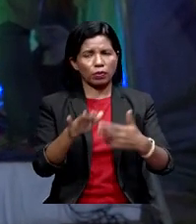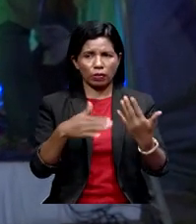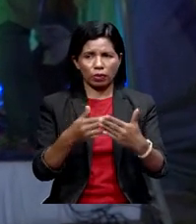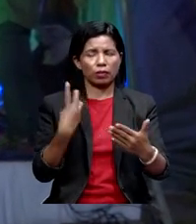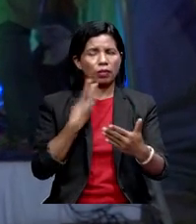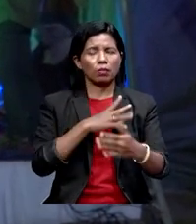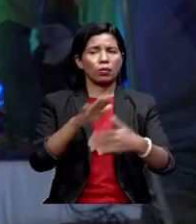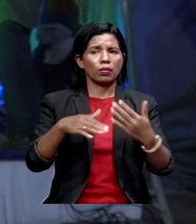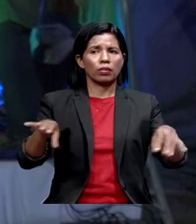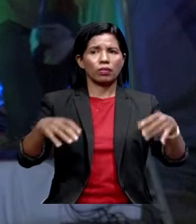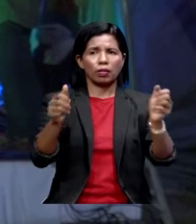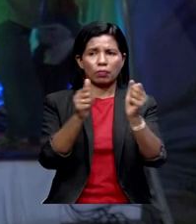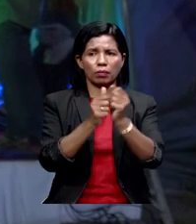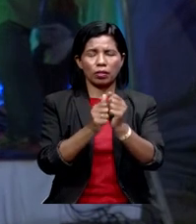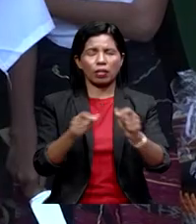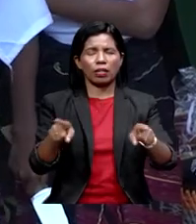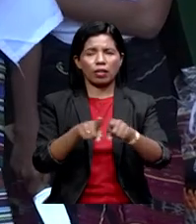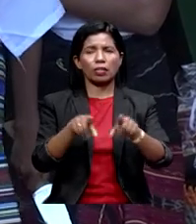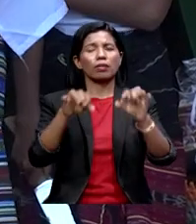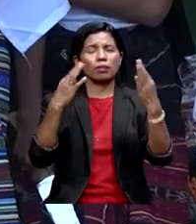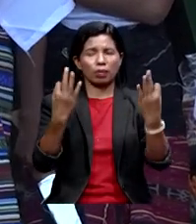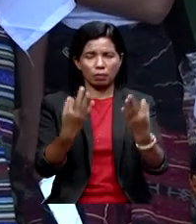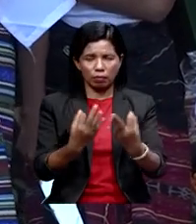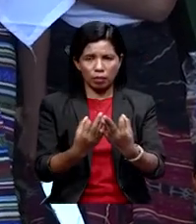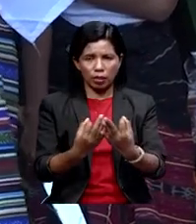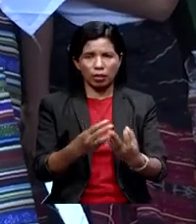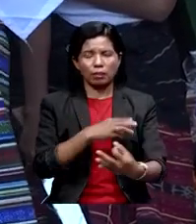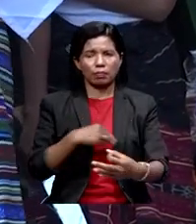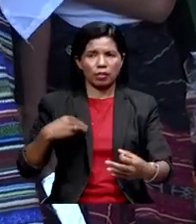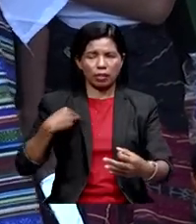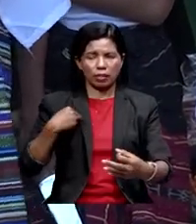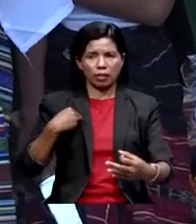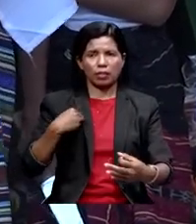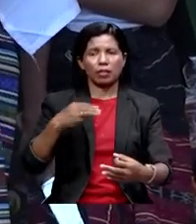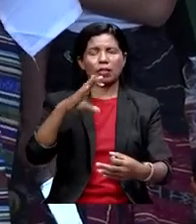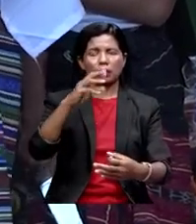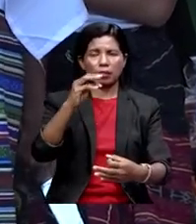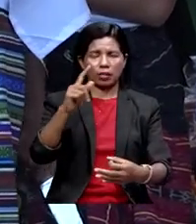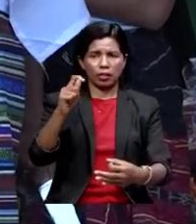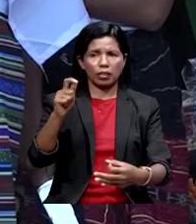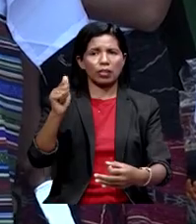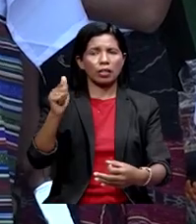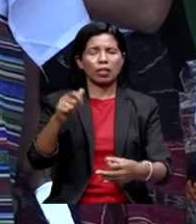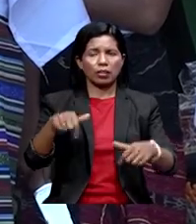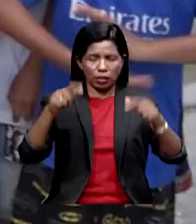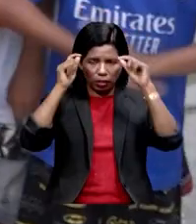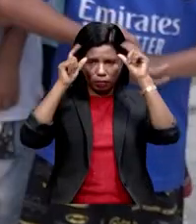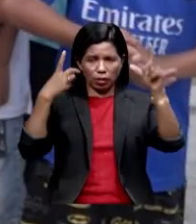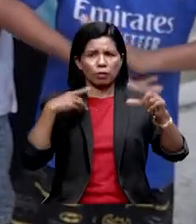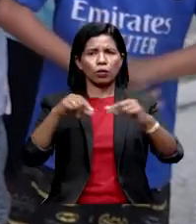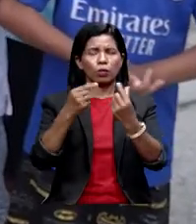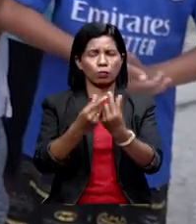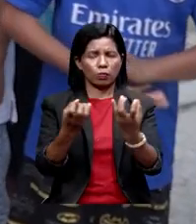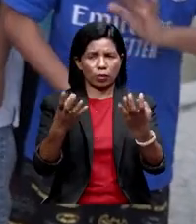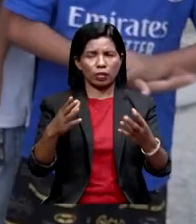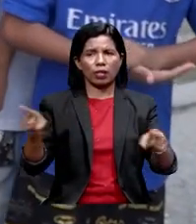colabora hamutuk, hanesang família carmelitana e ha Timor. Também ami iha grupo oi-oing, hanesang